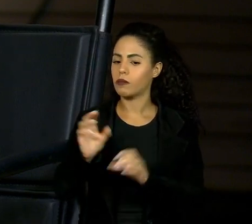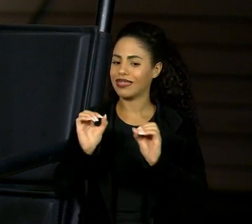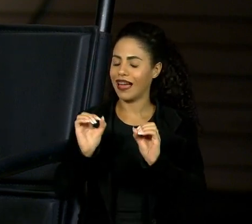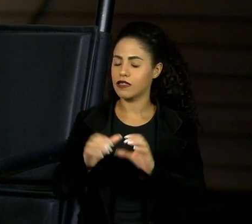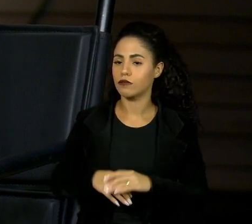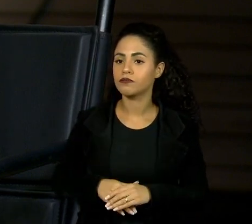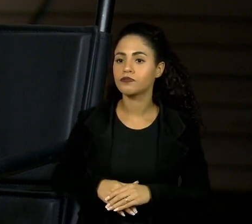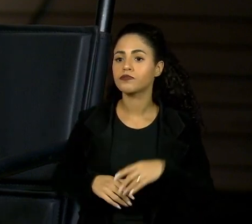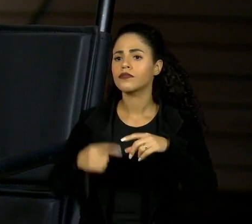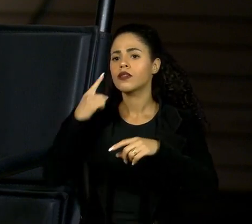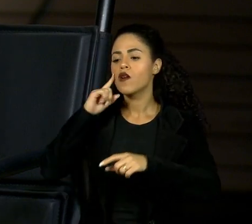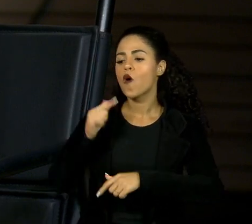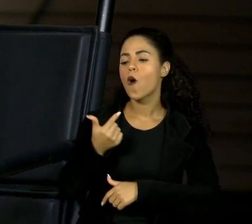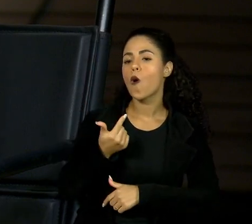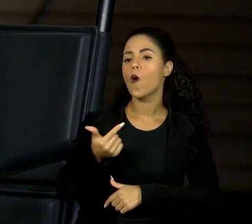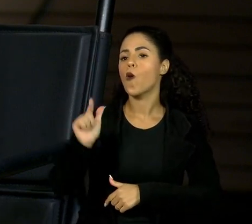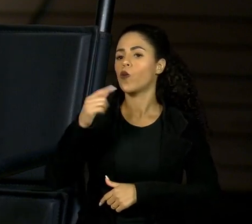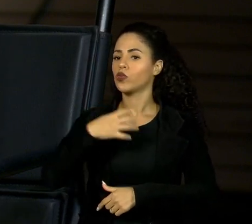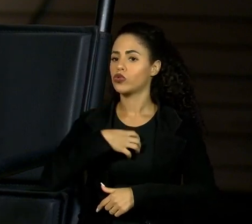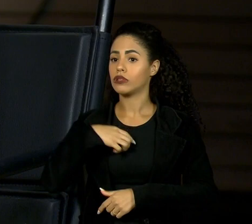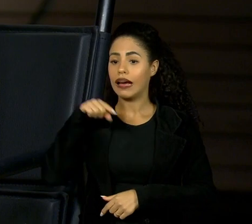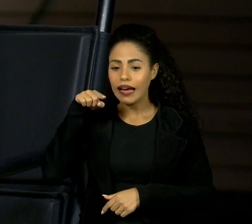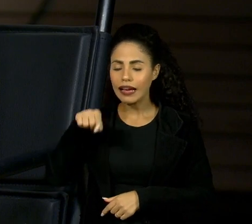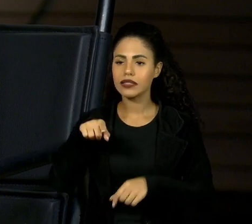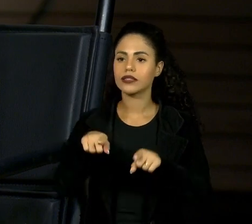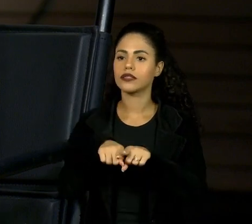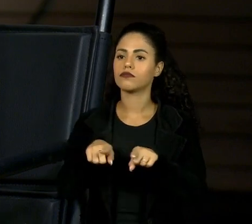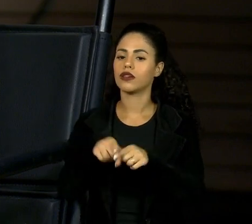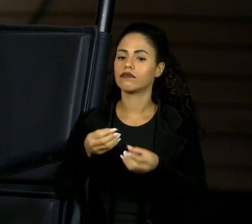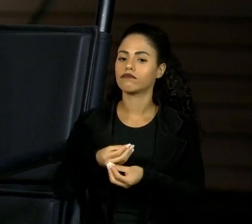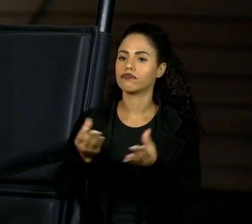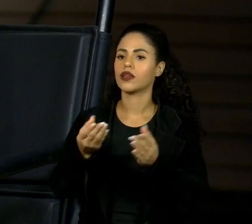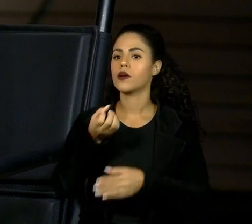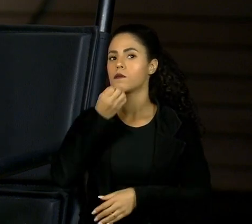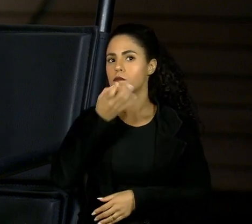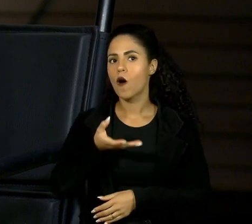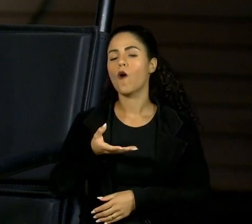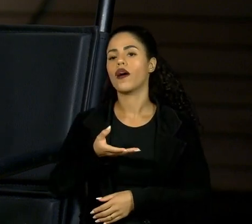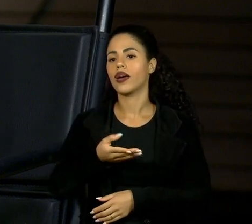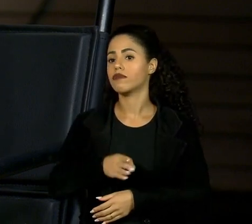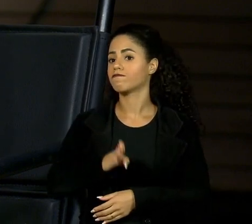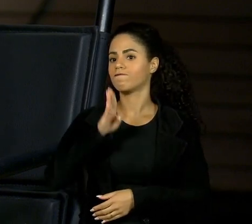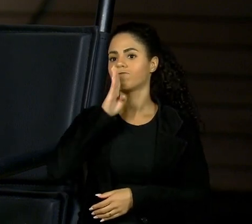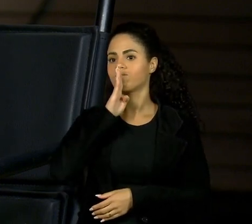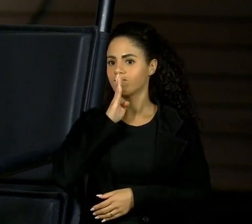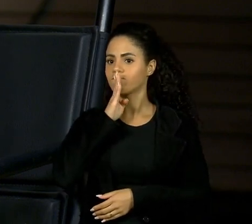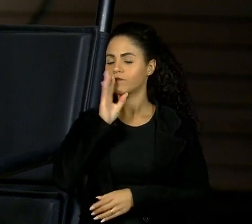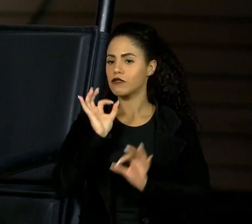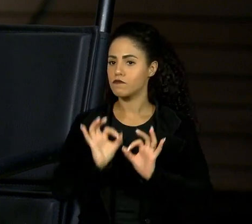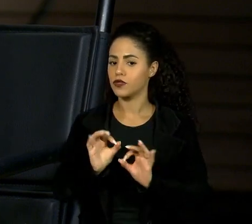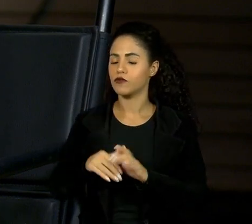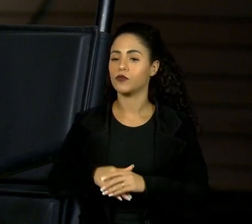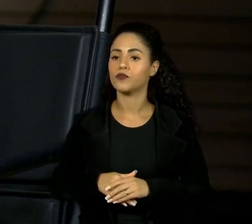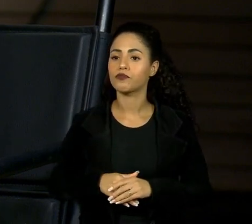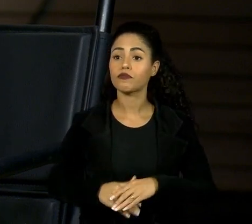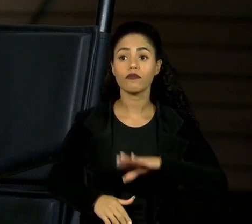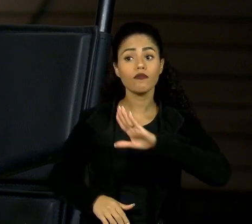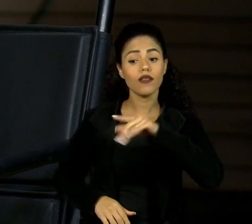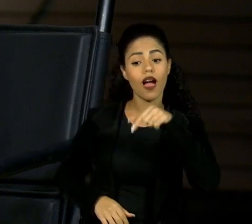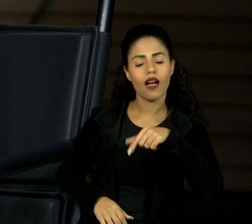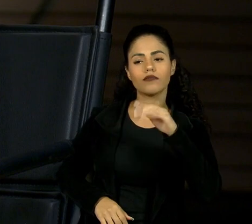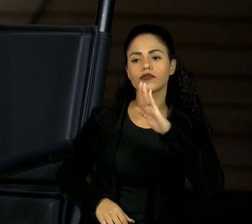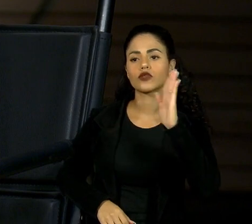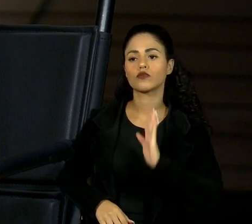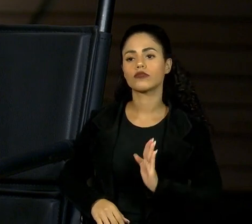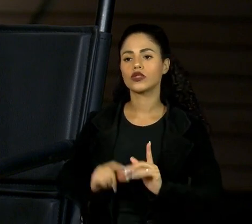pode ser de outra forma, mas essa, né, a compartilhada, é obrigatoriamente anônima, tá? Só que no Brasil também,